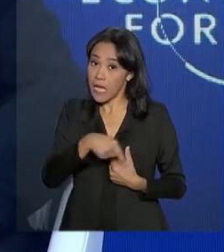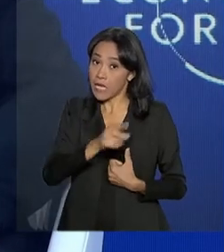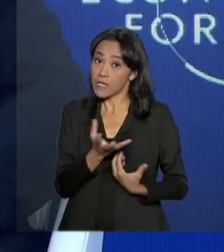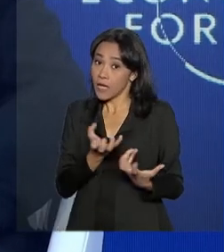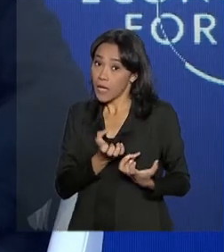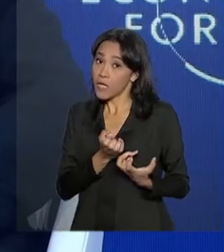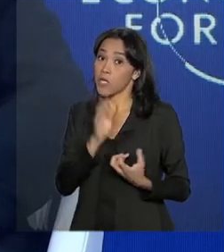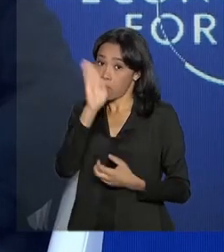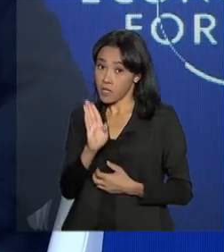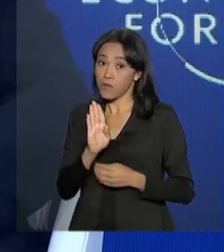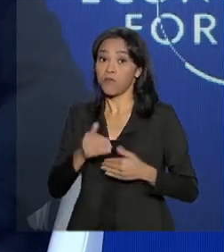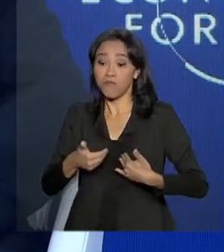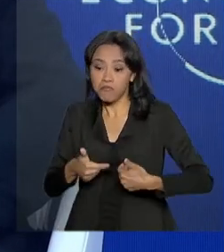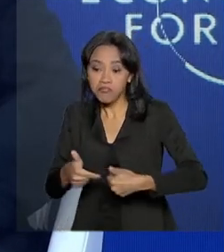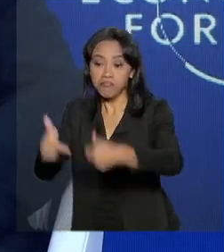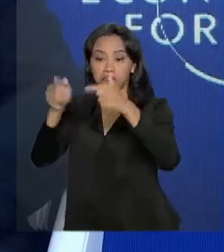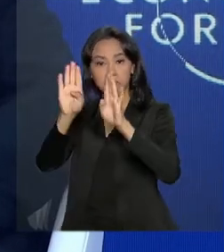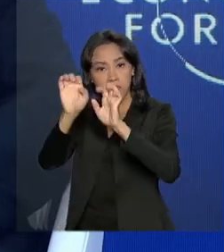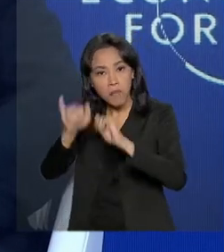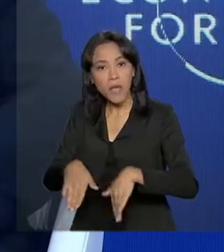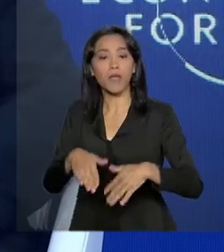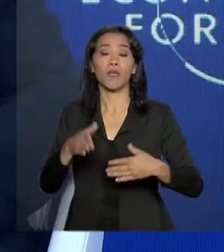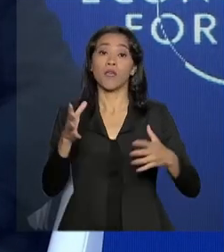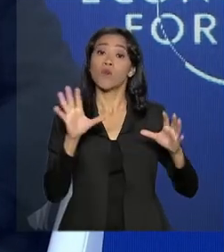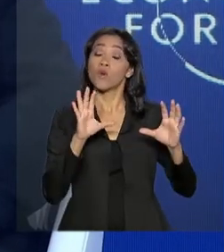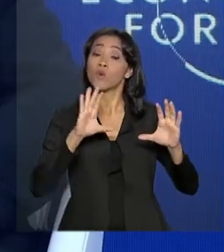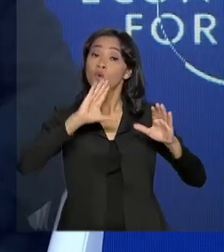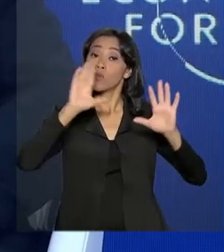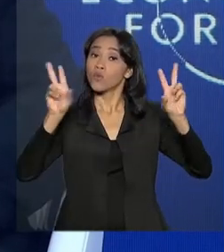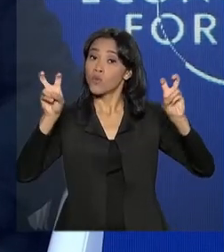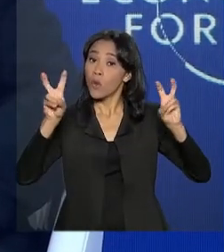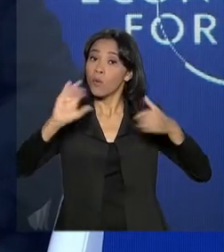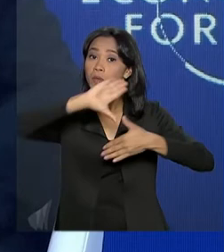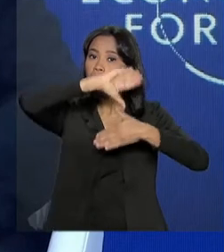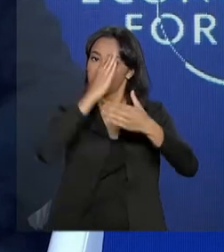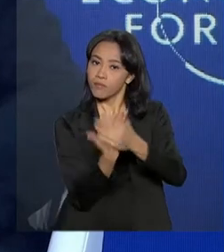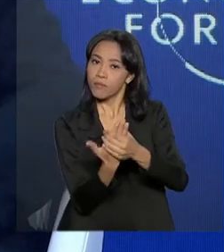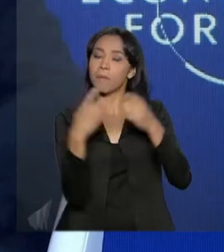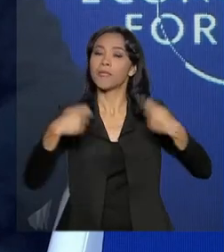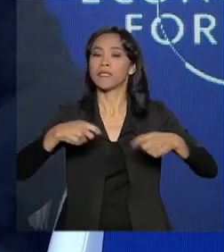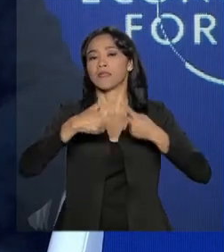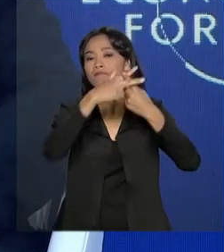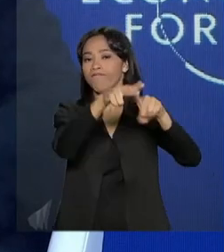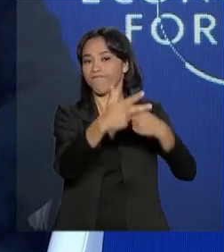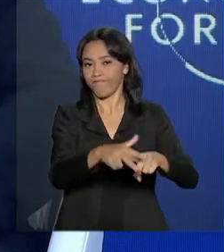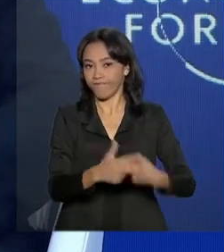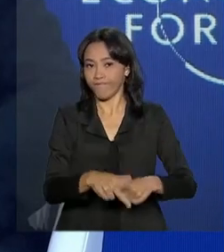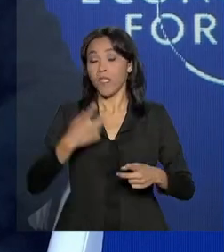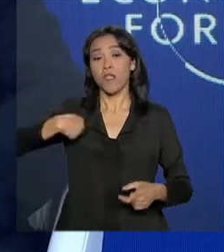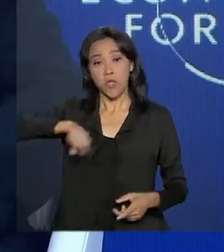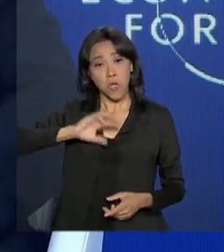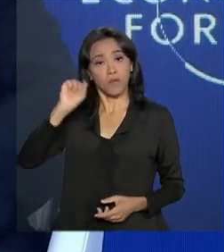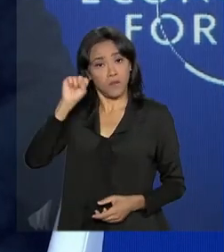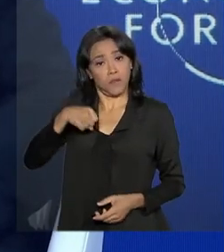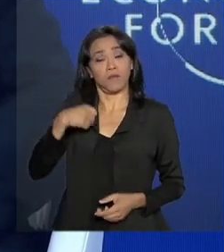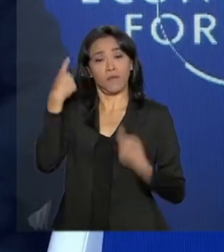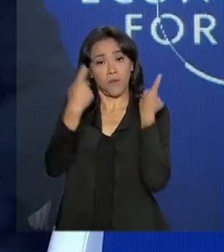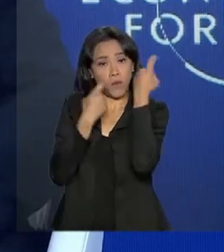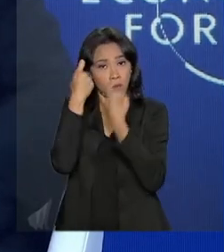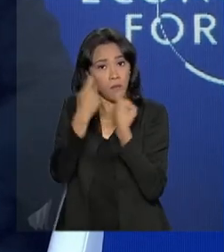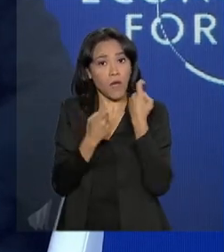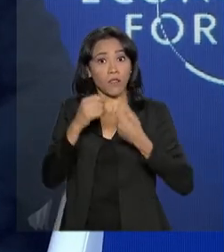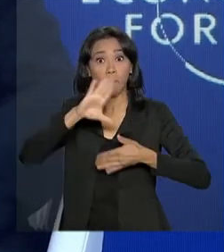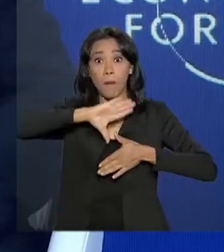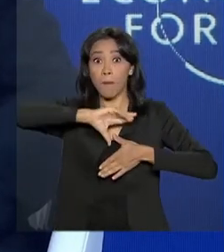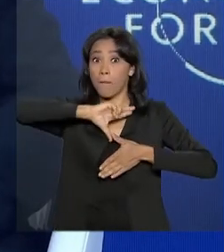bem. No tocante ao Mercosul, alguma coisa deve ser aperfeiçoada. Nós estamos preocupados, sim, em fazer uma América do Sul